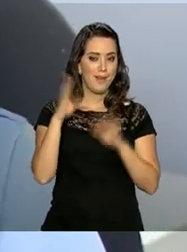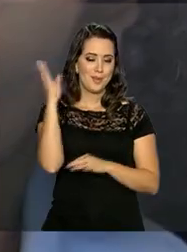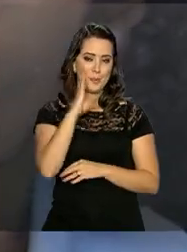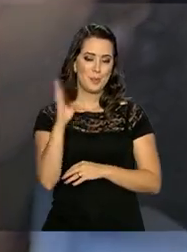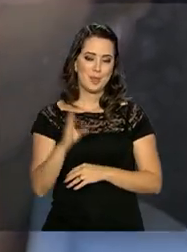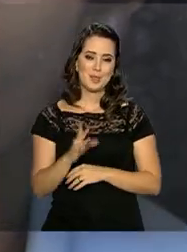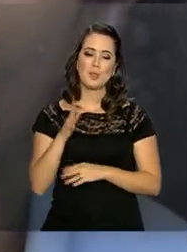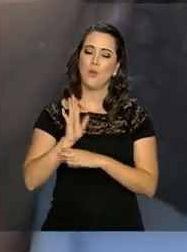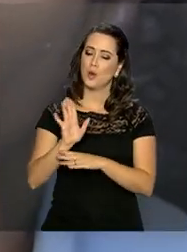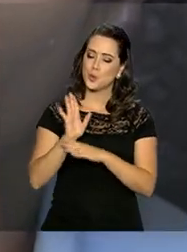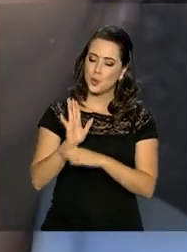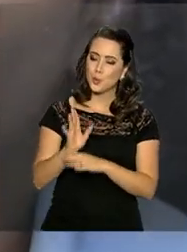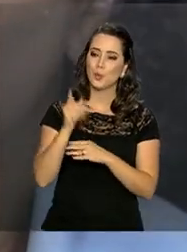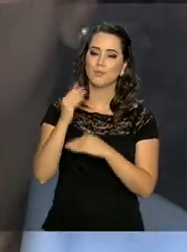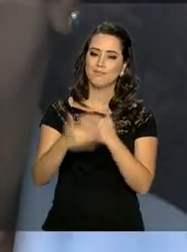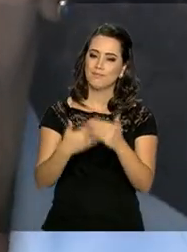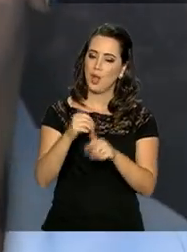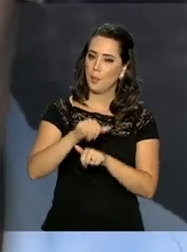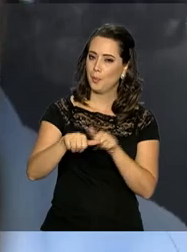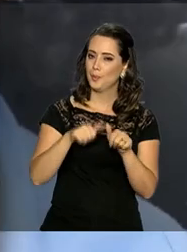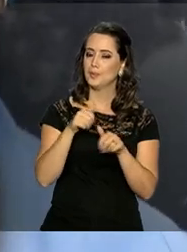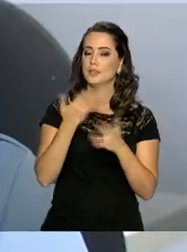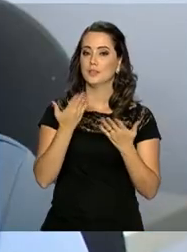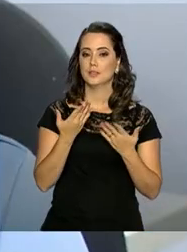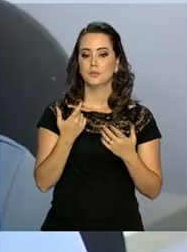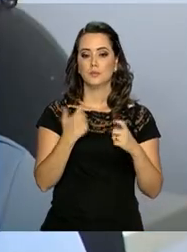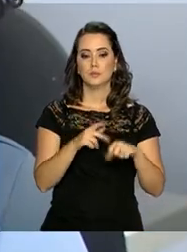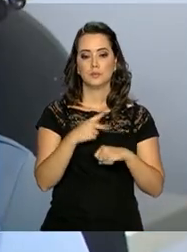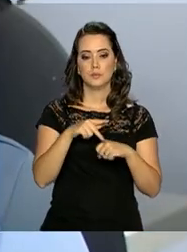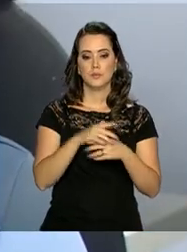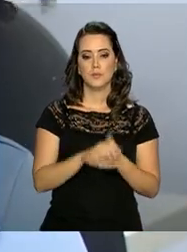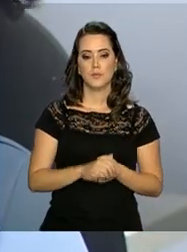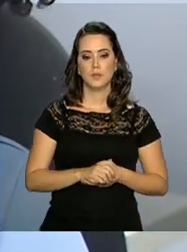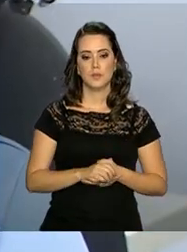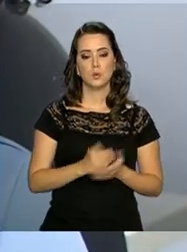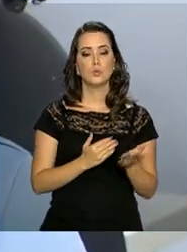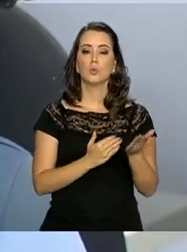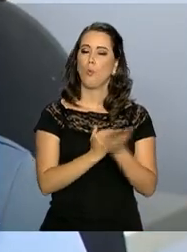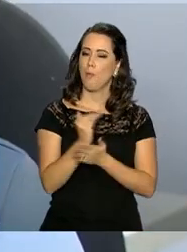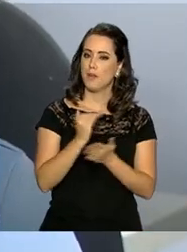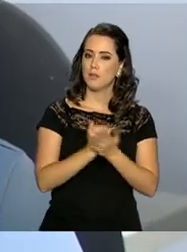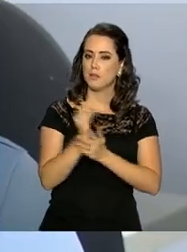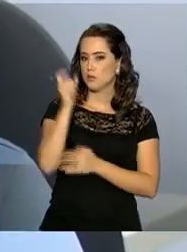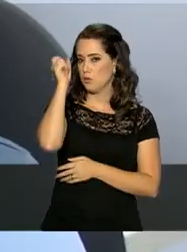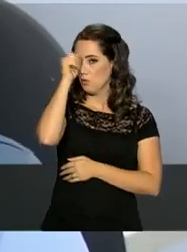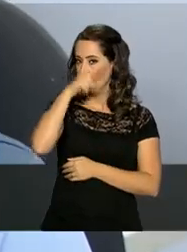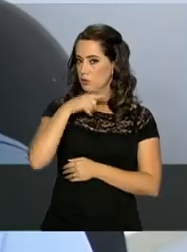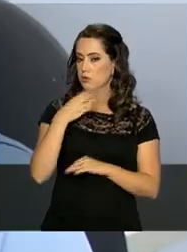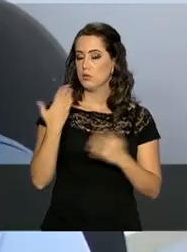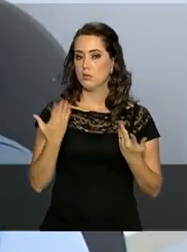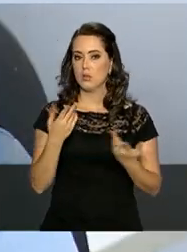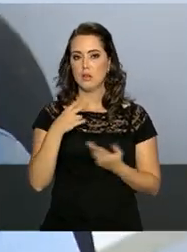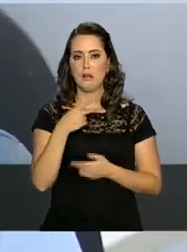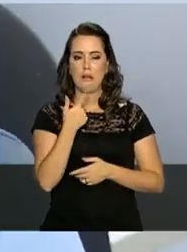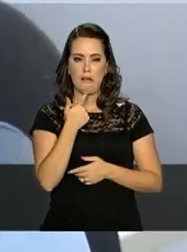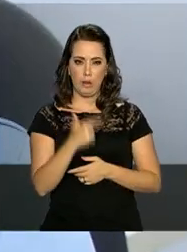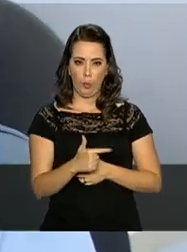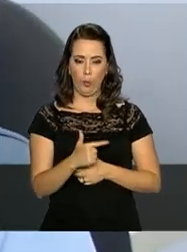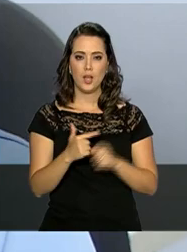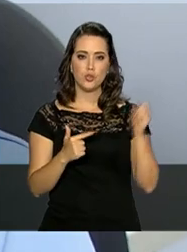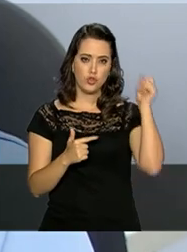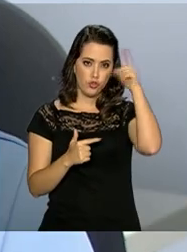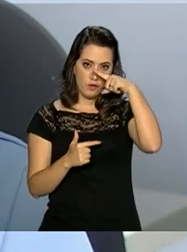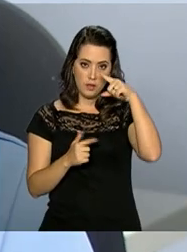brasileiro ajudou na adaptação ao país no início foi não foi fácil foi um pouco difícil com a língua o que me